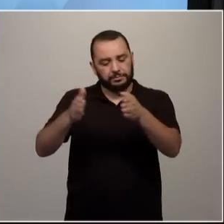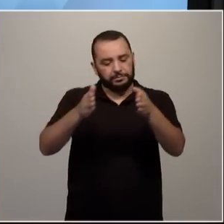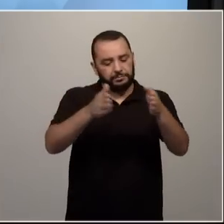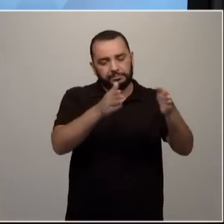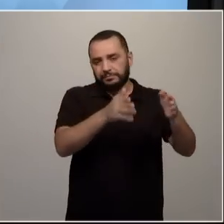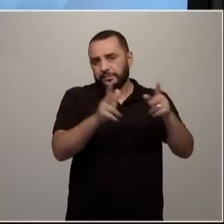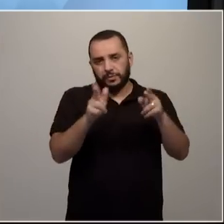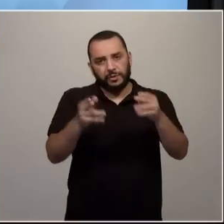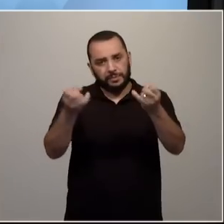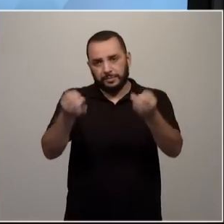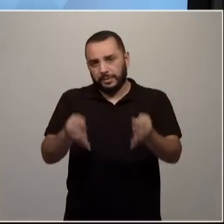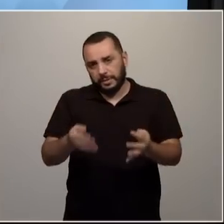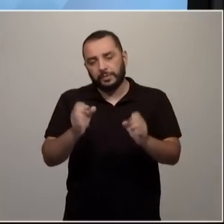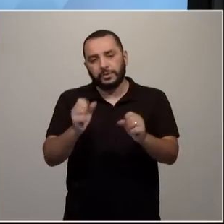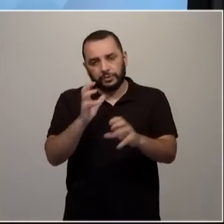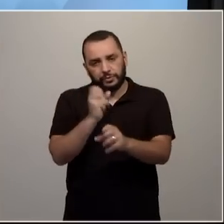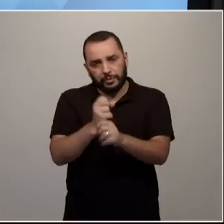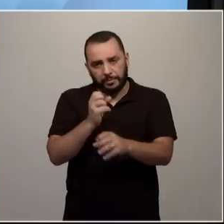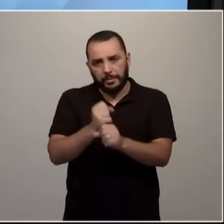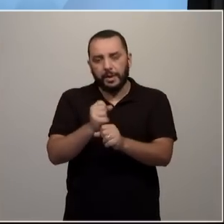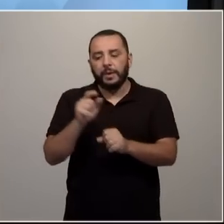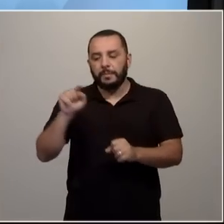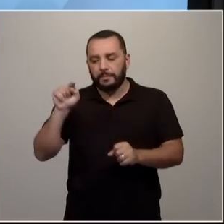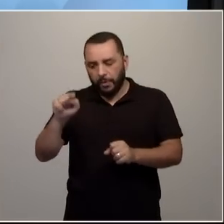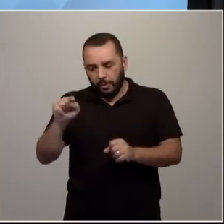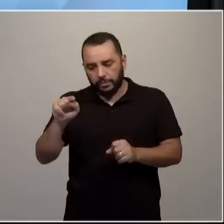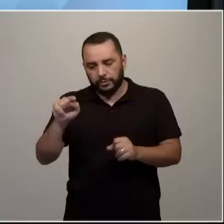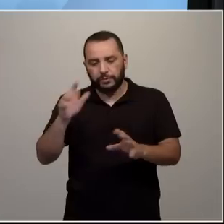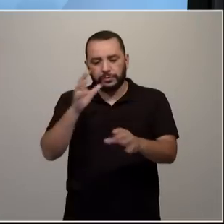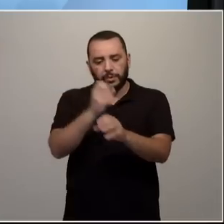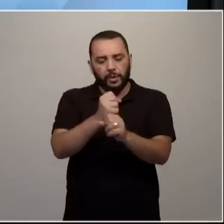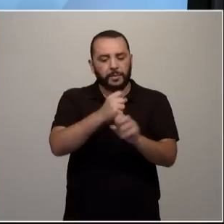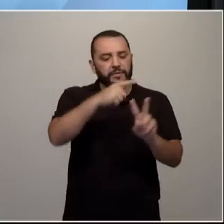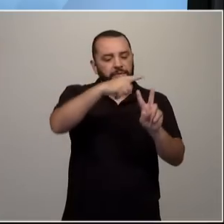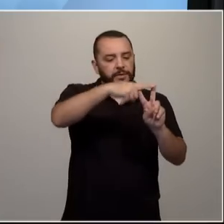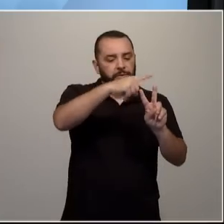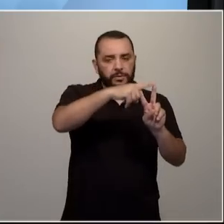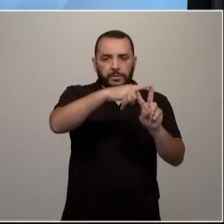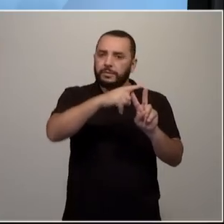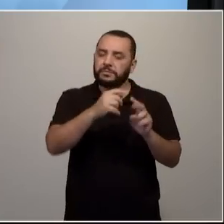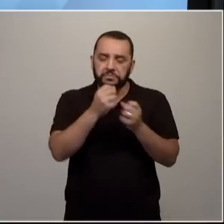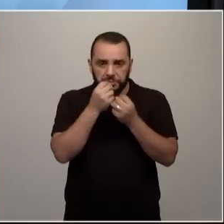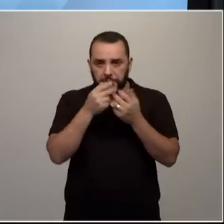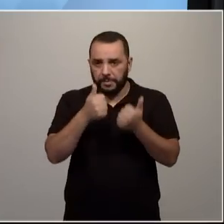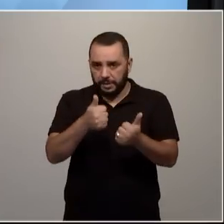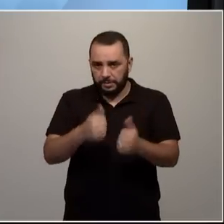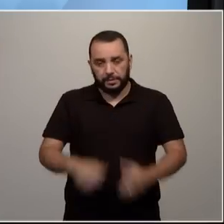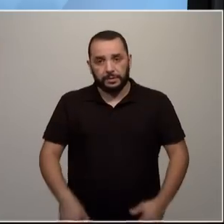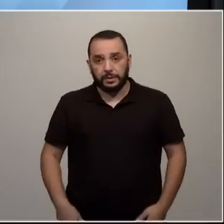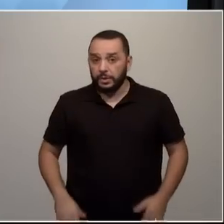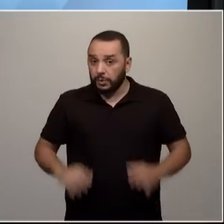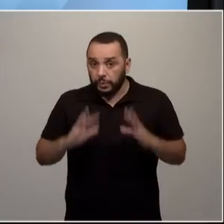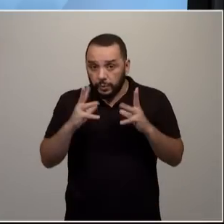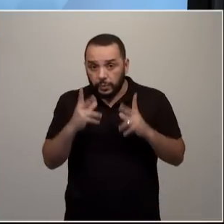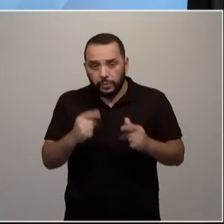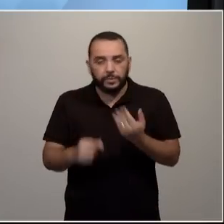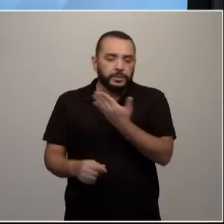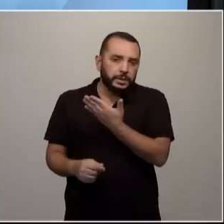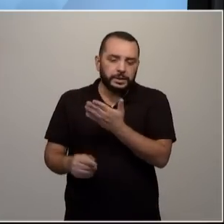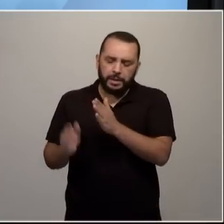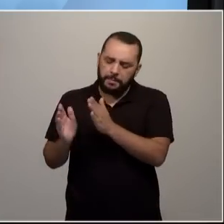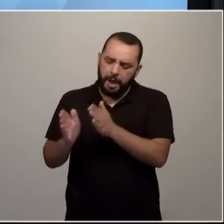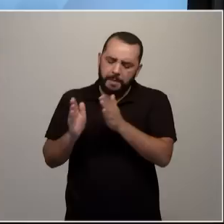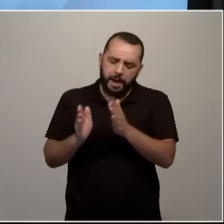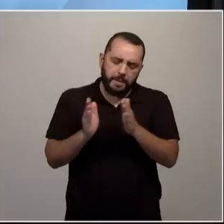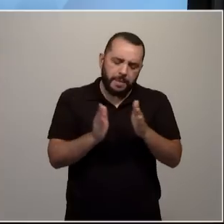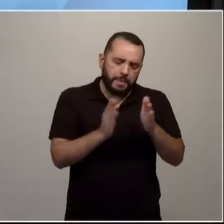comentar. Posso somar ponto com vetor, usar tudo isso. Muito bem. Isso tudo funciona super bem